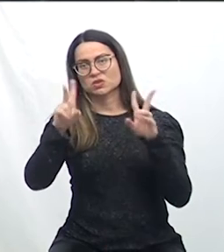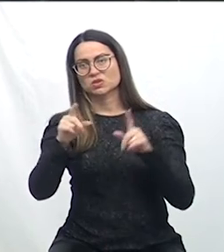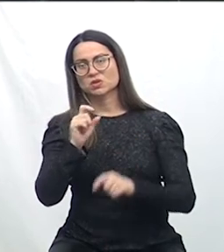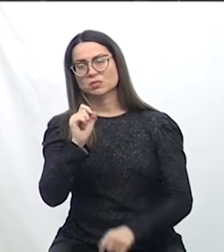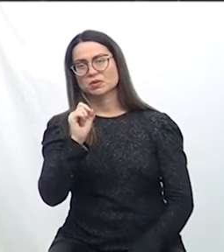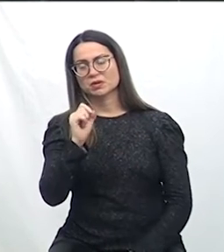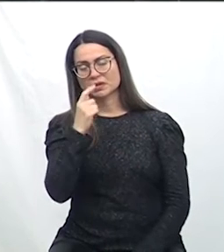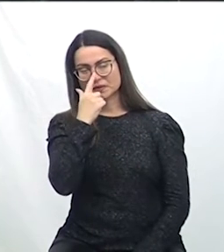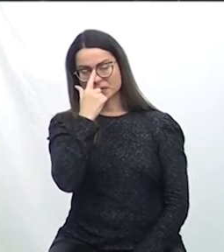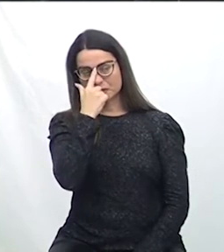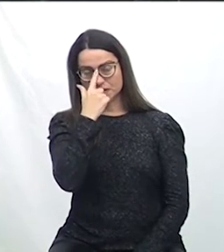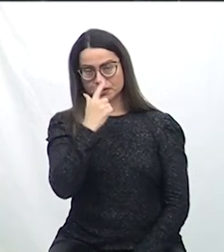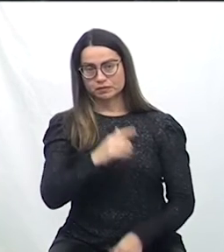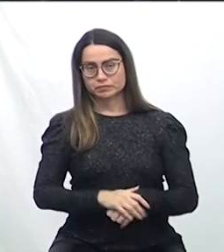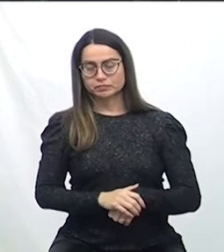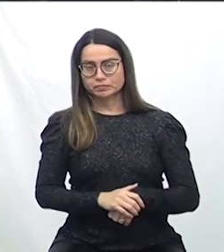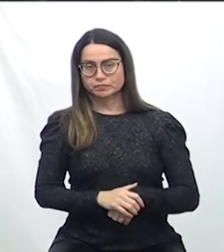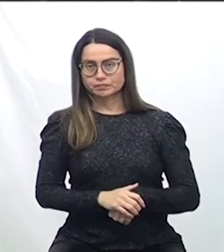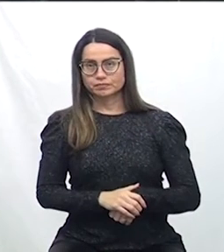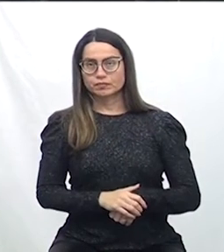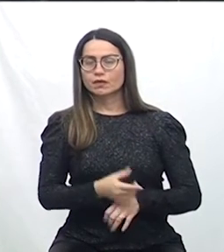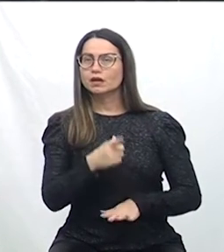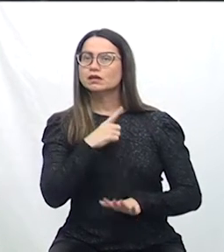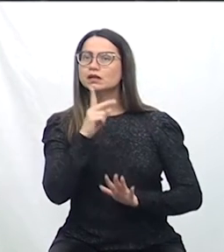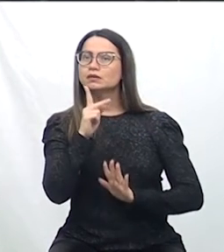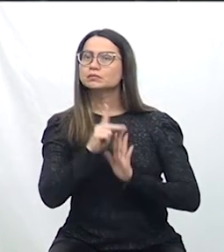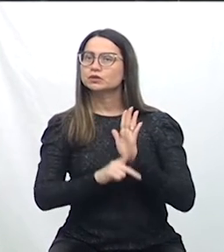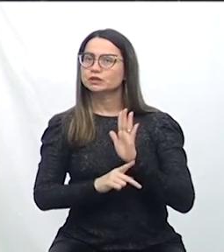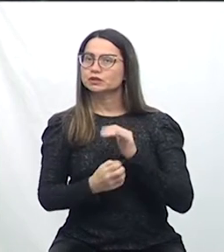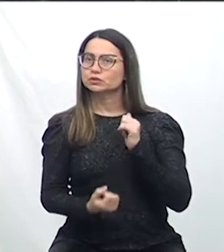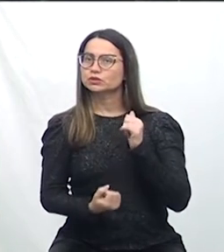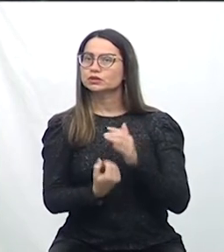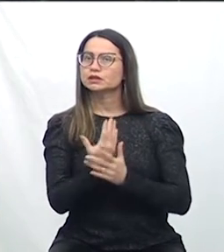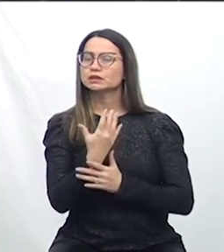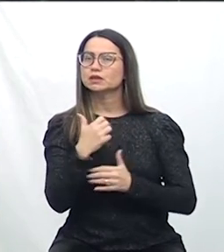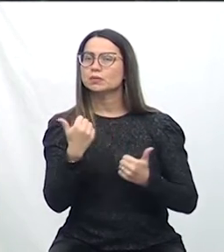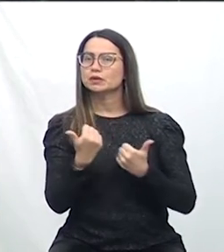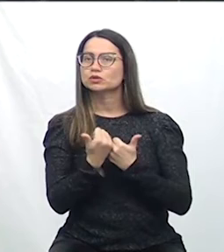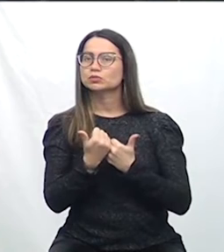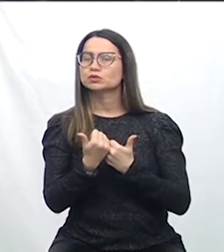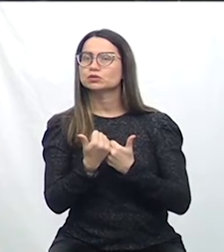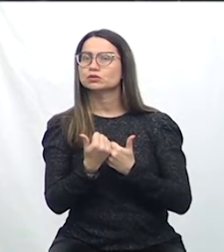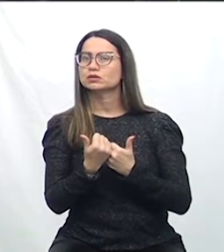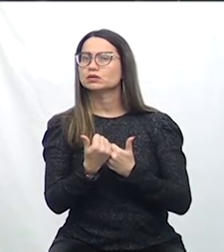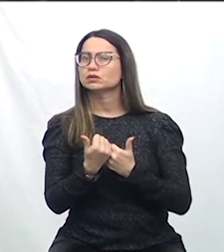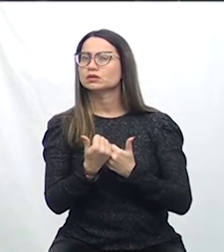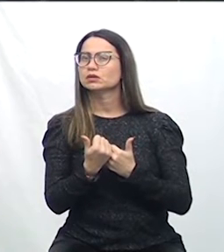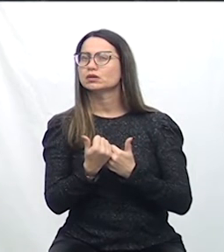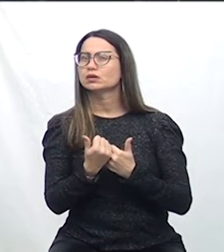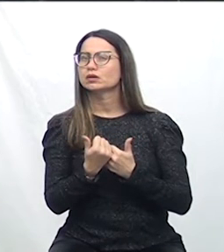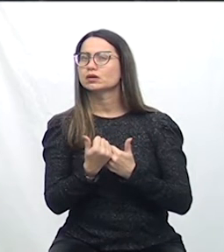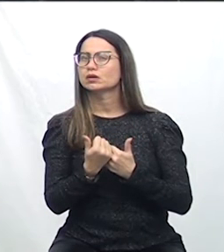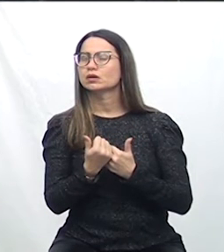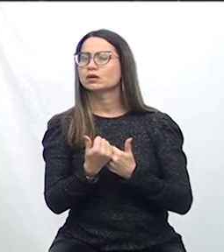seguinte informação. Existe projeto de execução para efetuar a substituição dos guardrails, muretas de proteção na rodovia Luiz